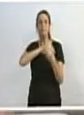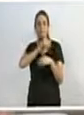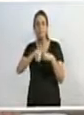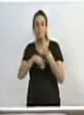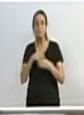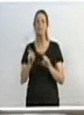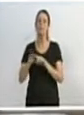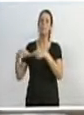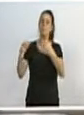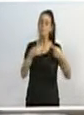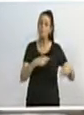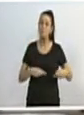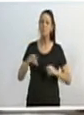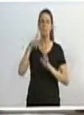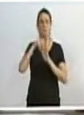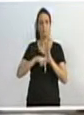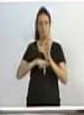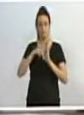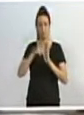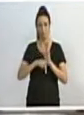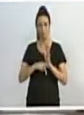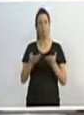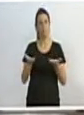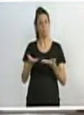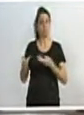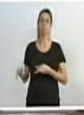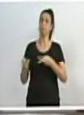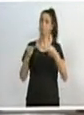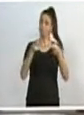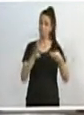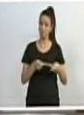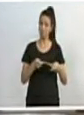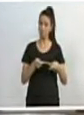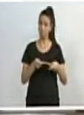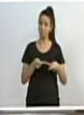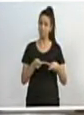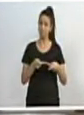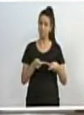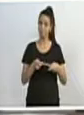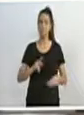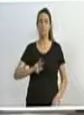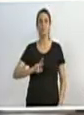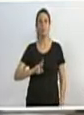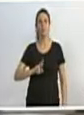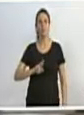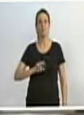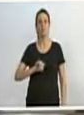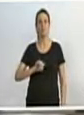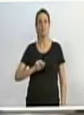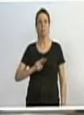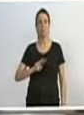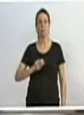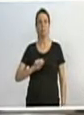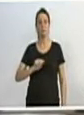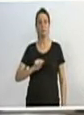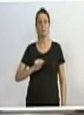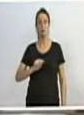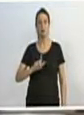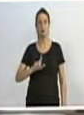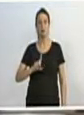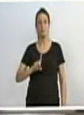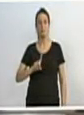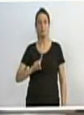discussão efetiva do projeto. Quero agora convidar o senhor Rivadavio Matos da Silva, gerente de micro e